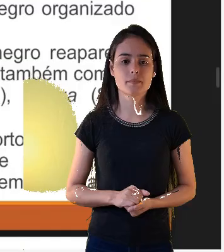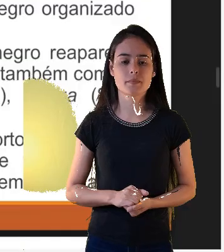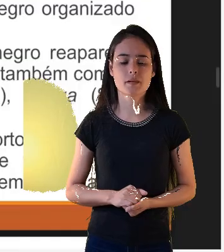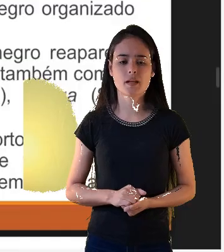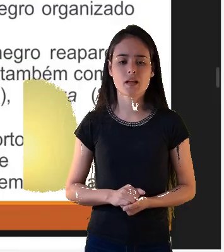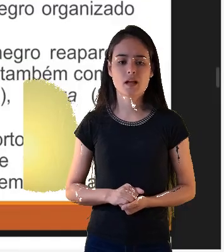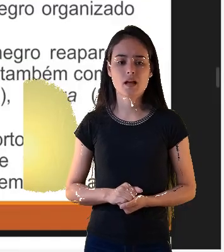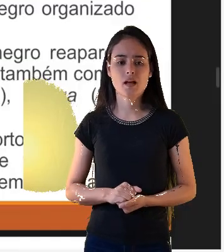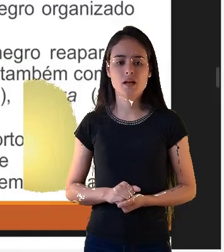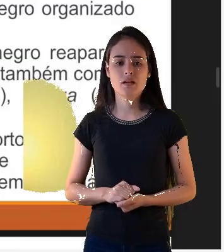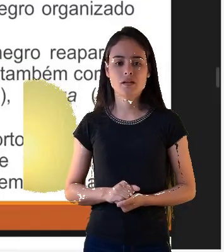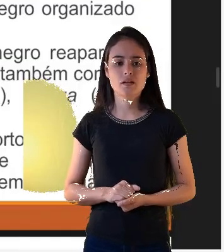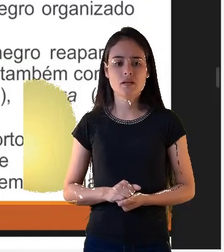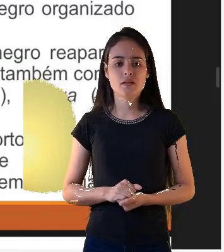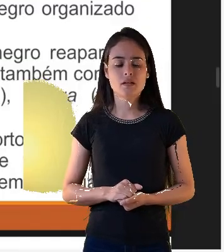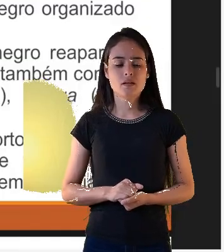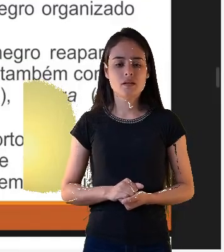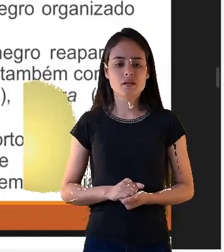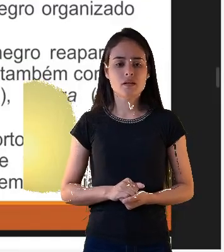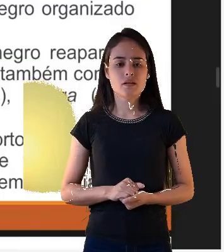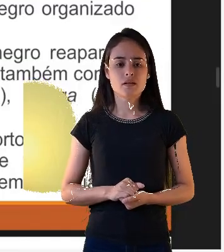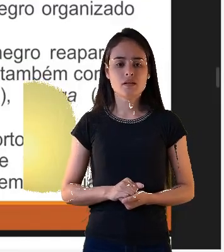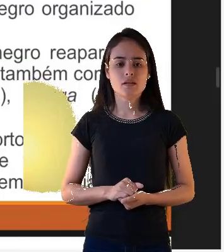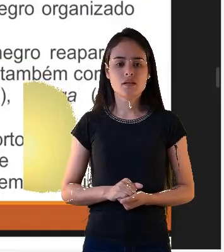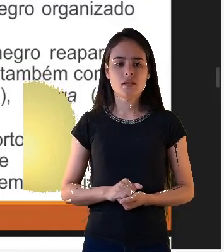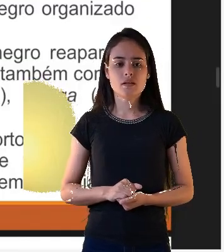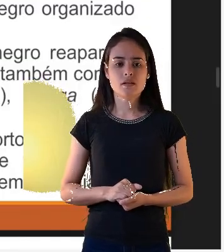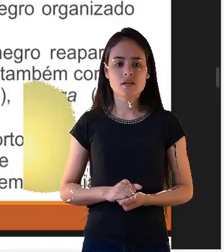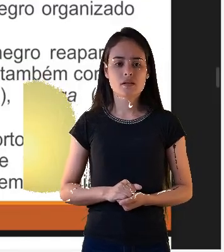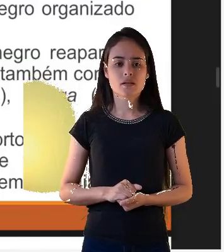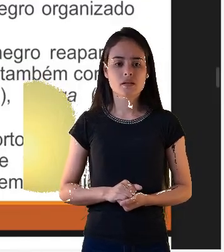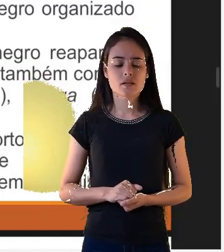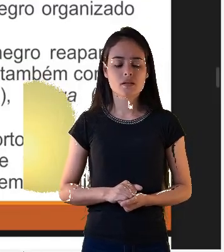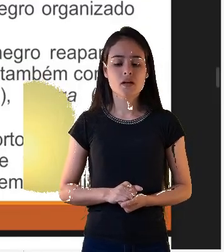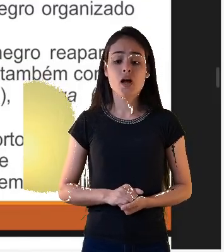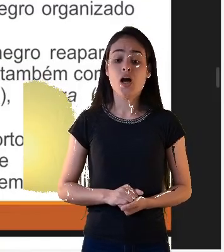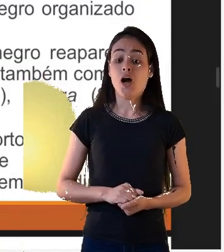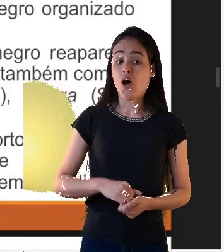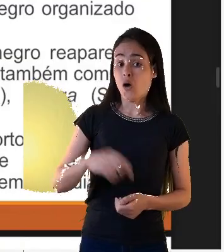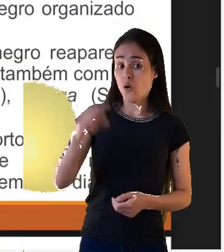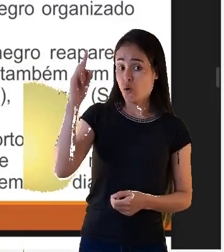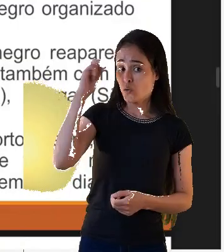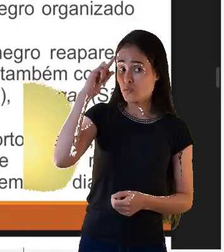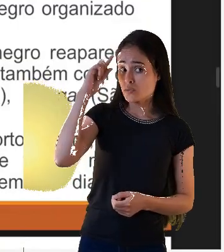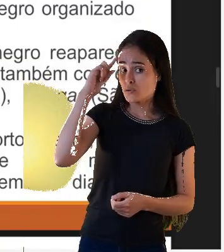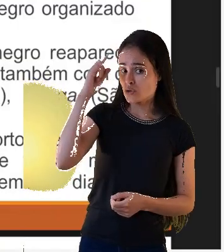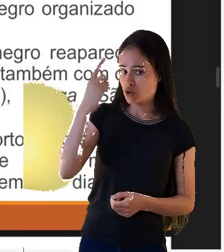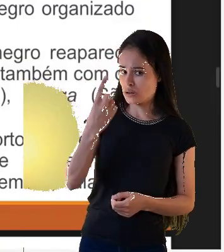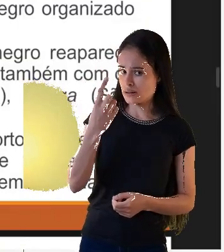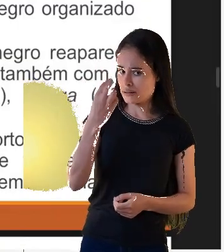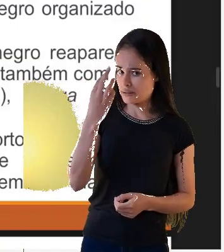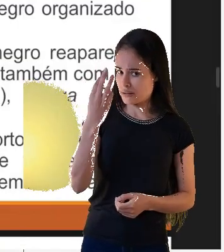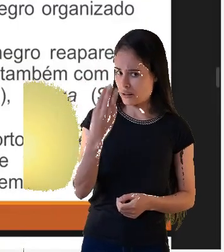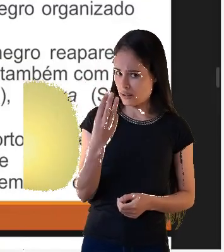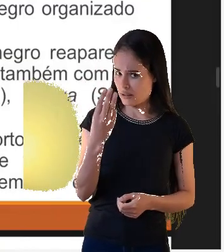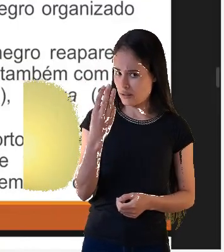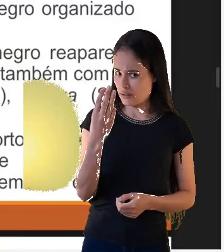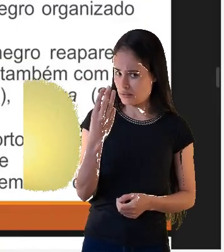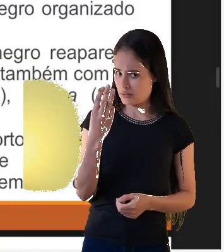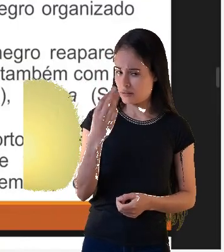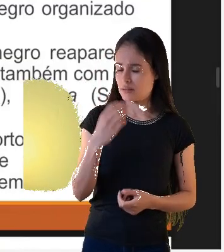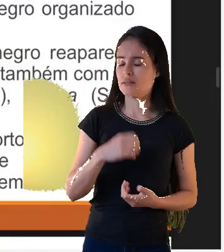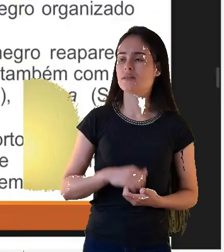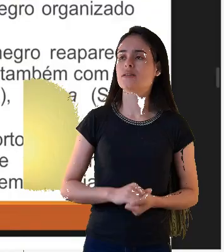essa população negra à sociedade, ela não foi realizada. Então, o 13 de maio